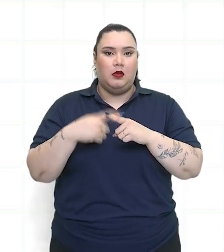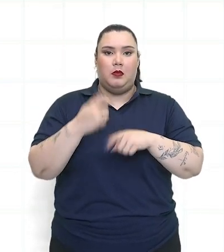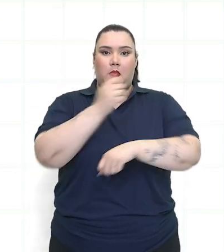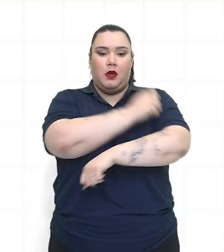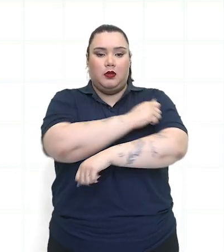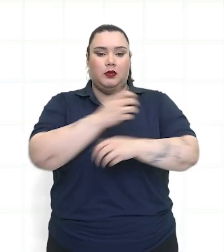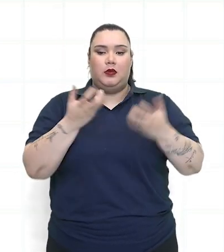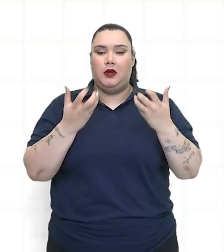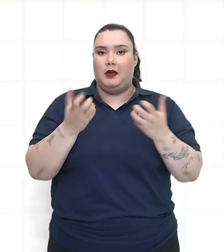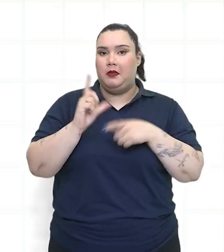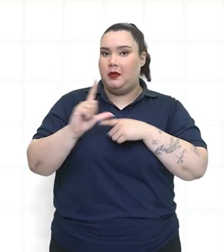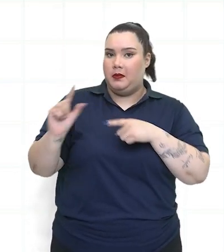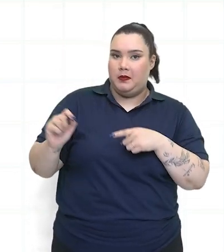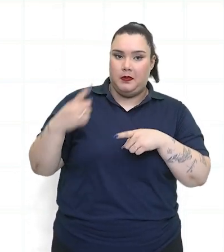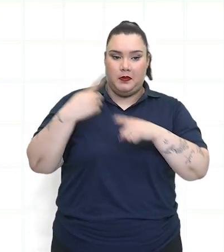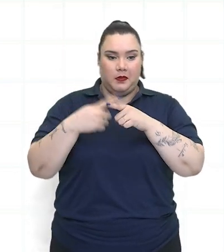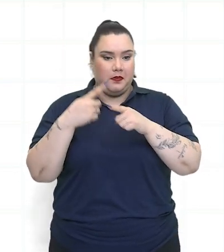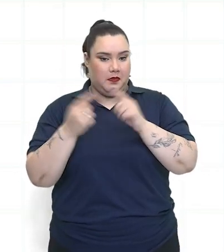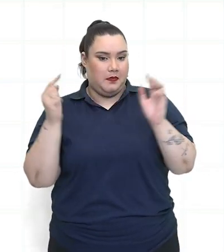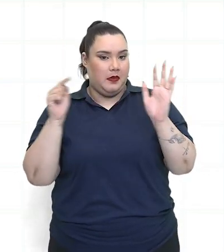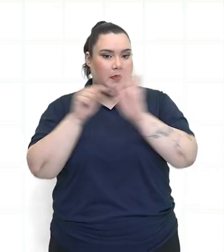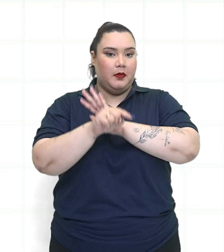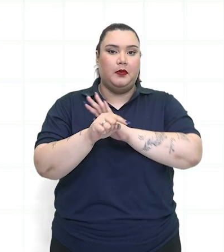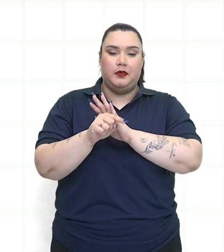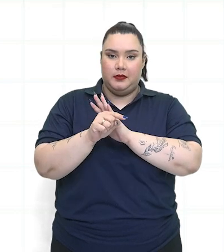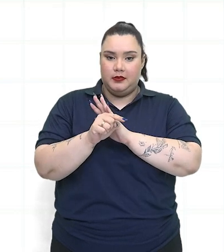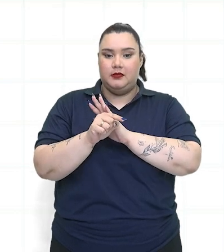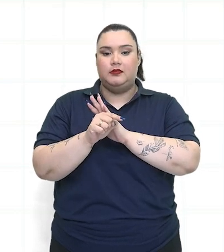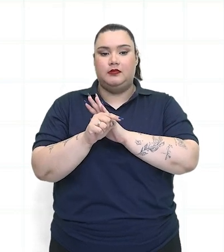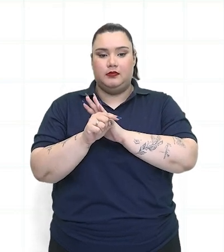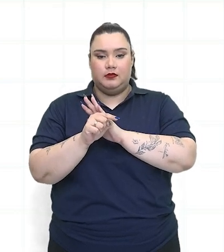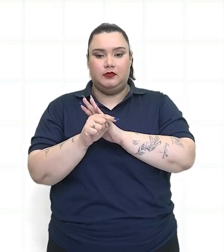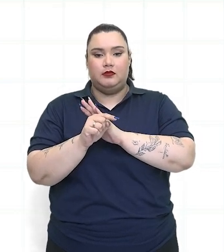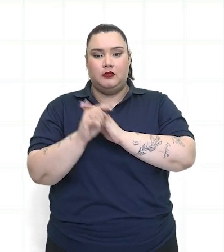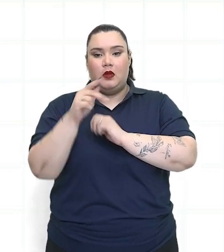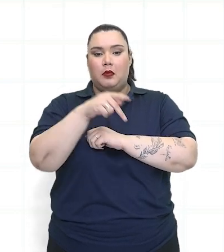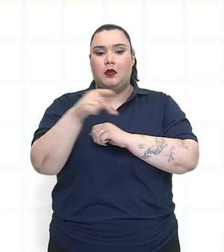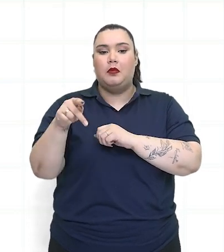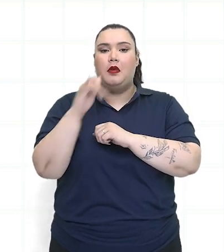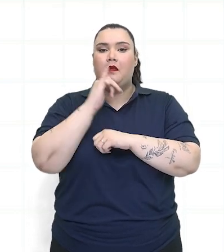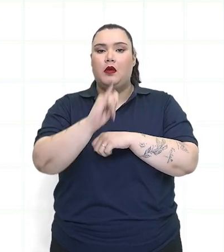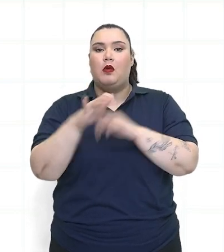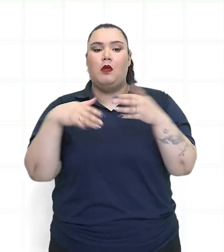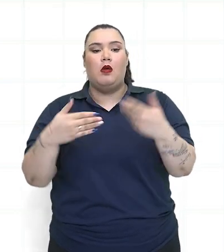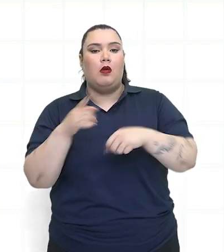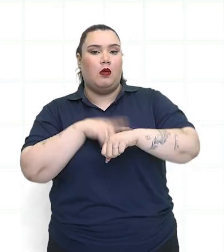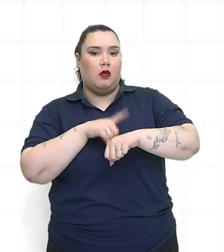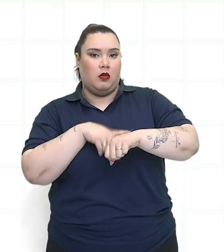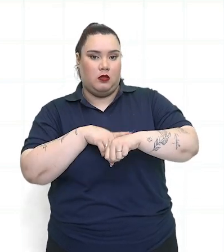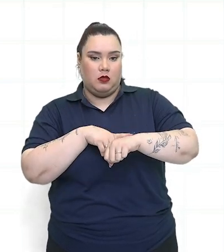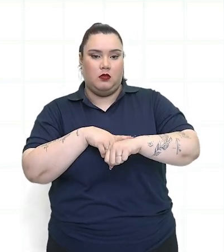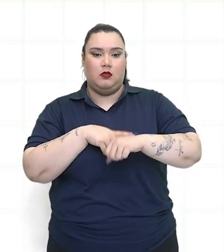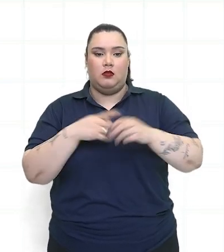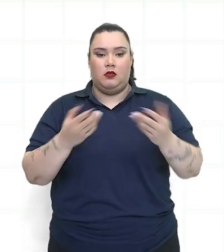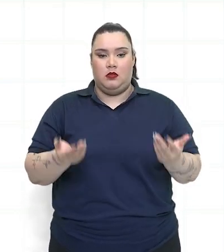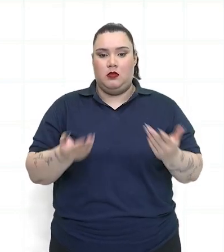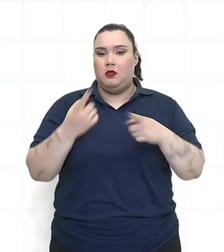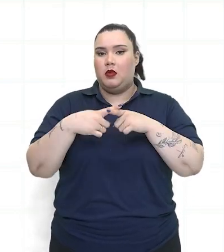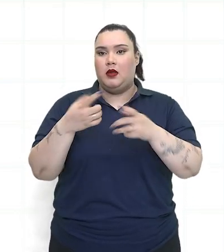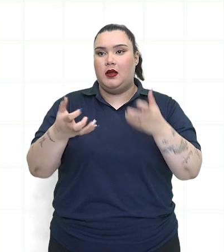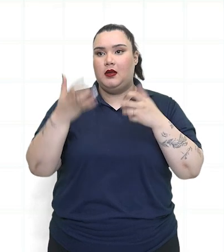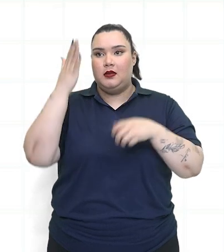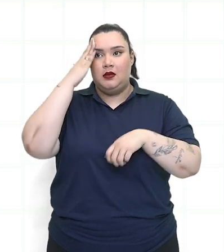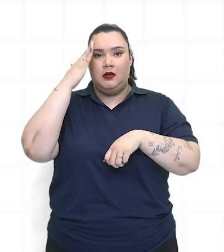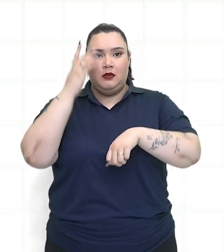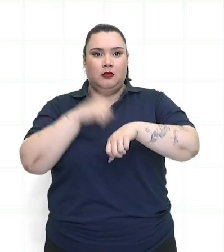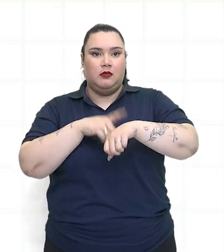aluno quer ir embora? Porque ele está perguntando se a professora pode dizer as horas para ele. Ora, por que ele quer saber das horas?